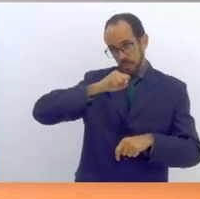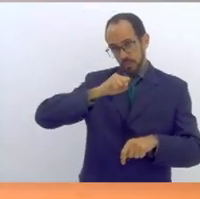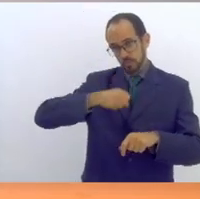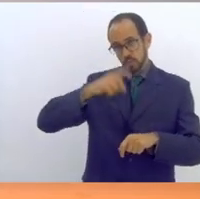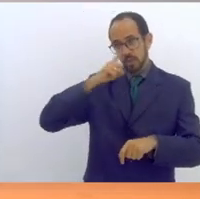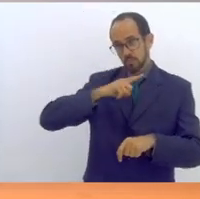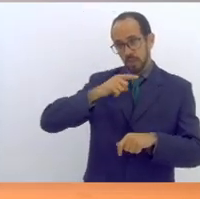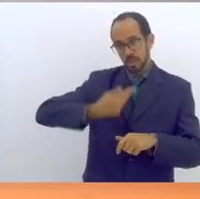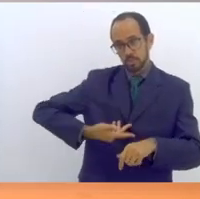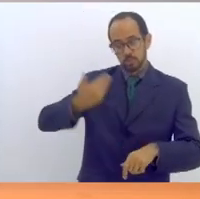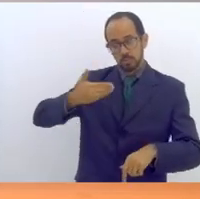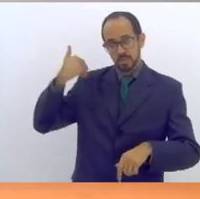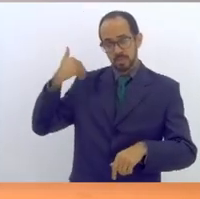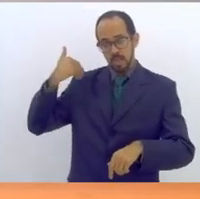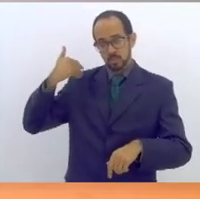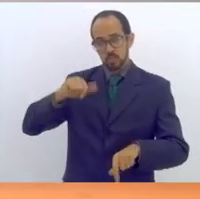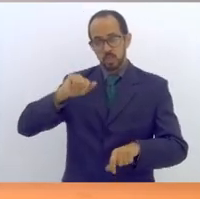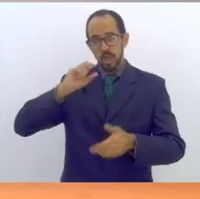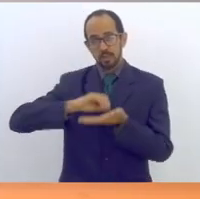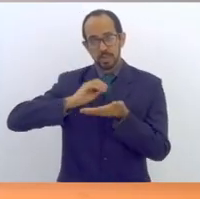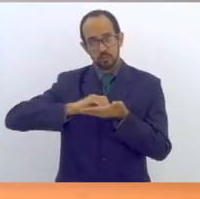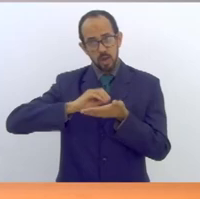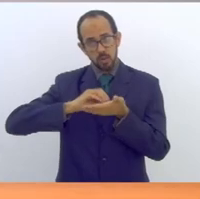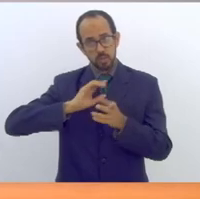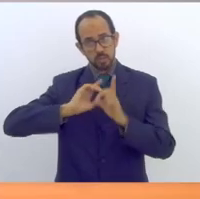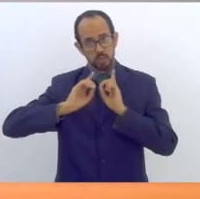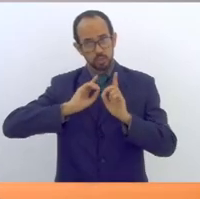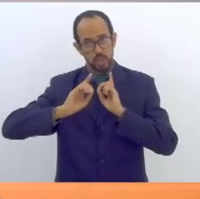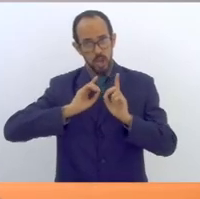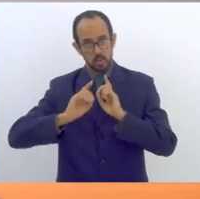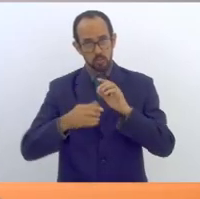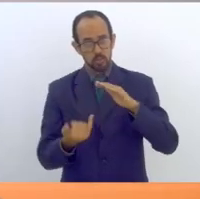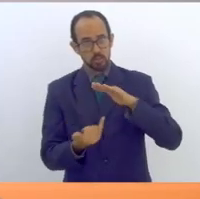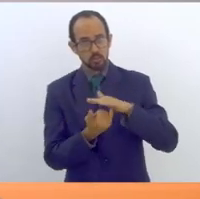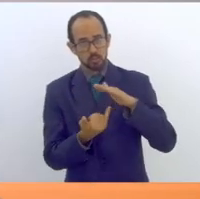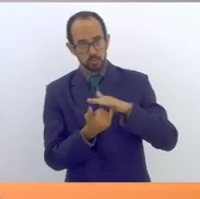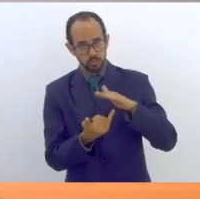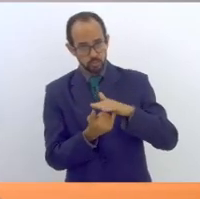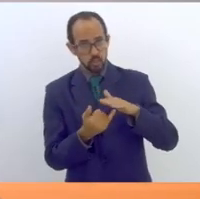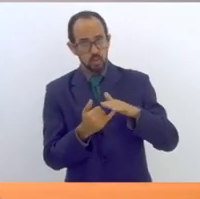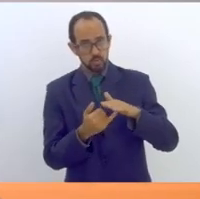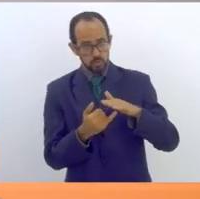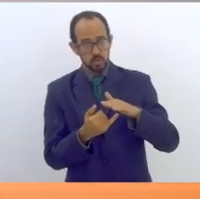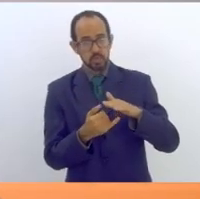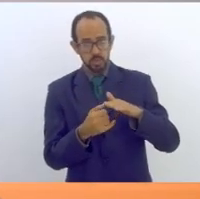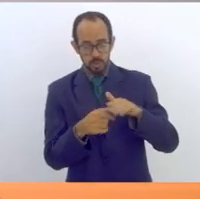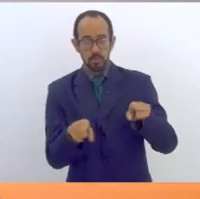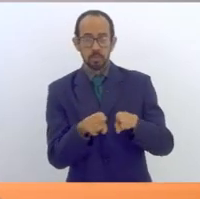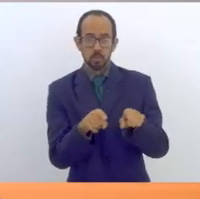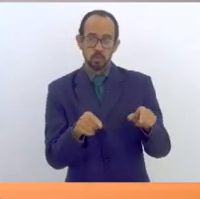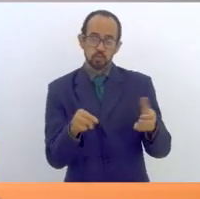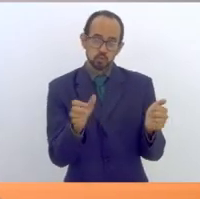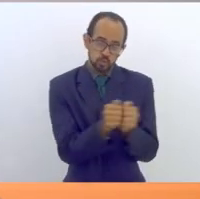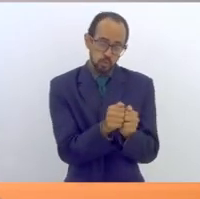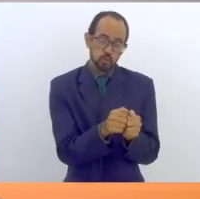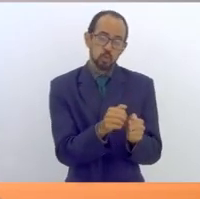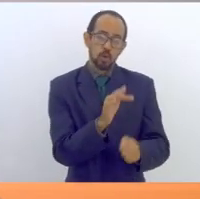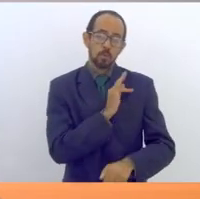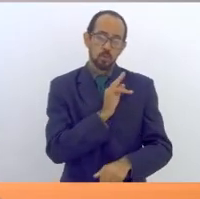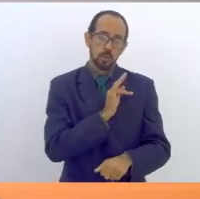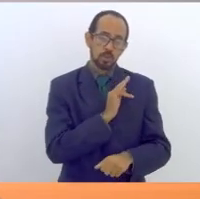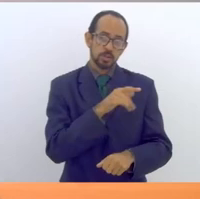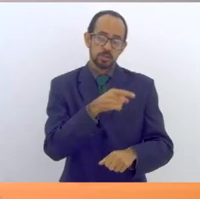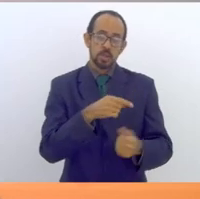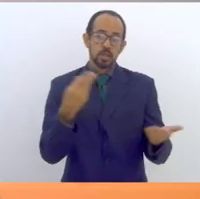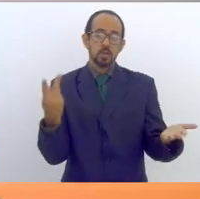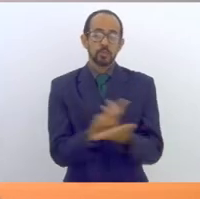do passado justamente essa falta de interlocução com as entidades classistas no passado é que desagou em todo